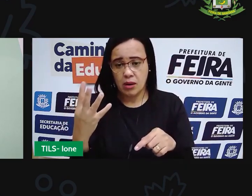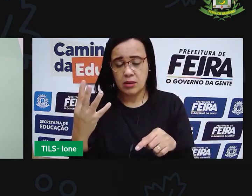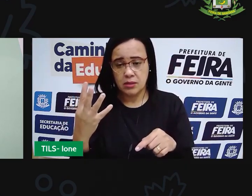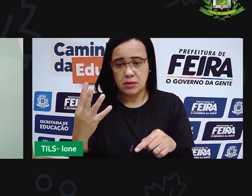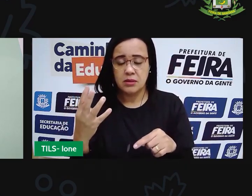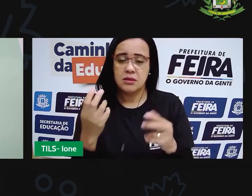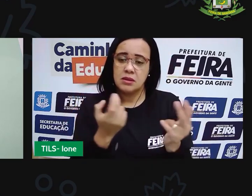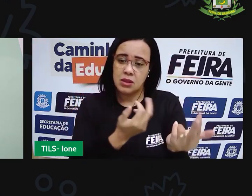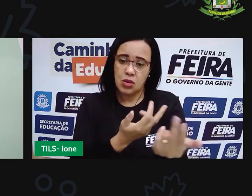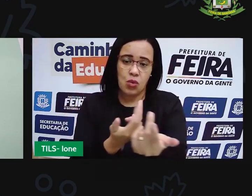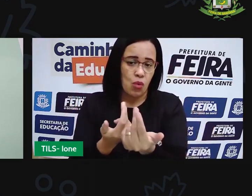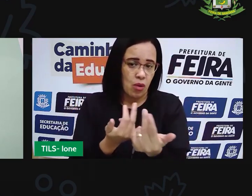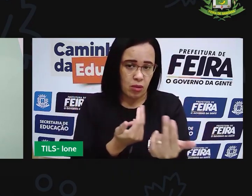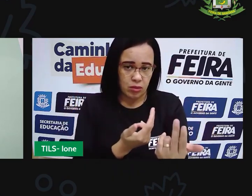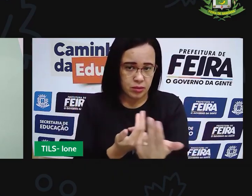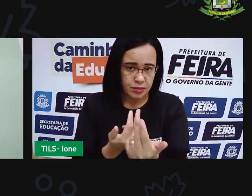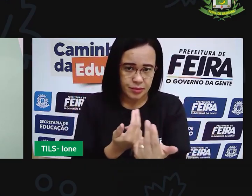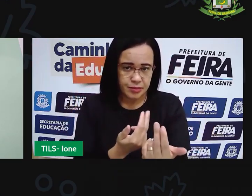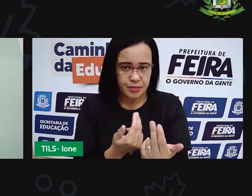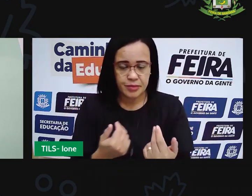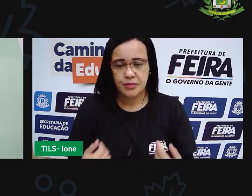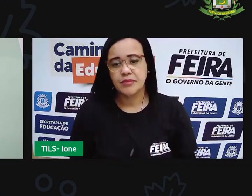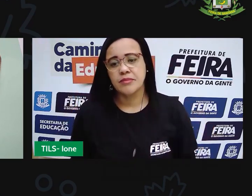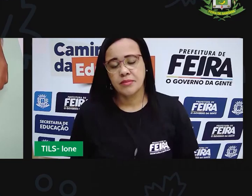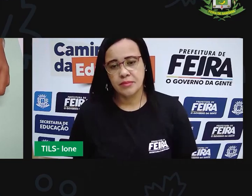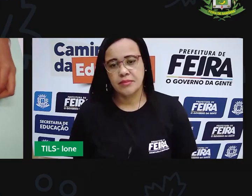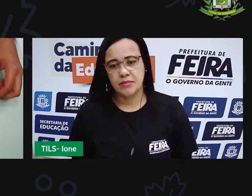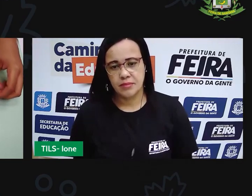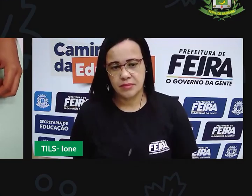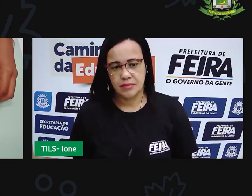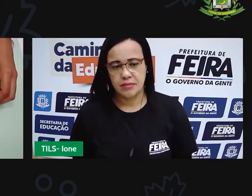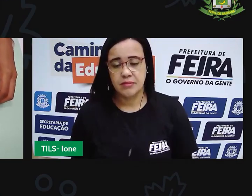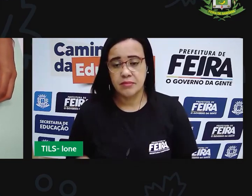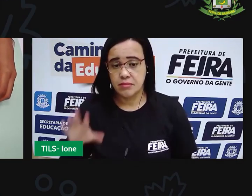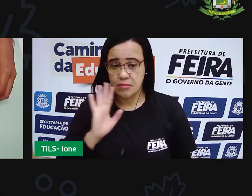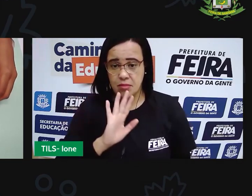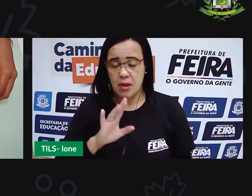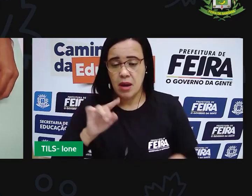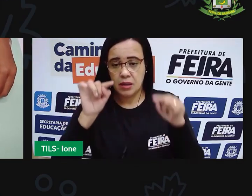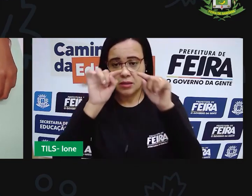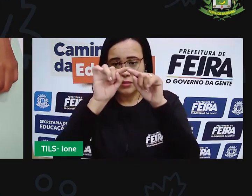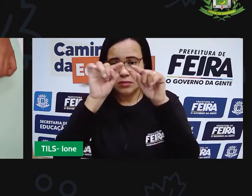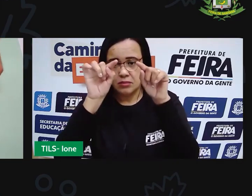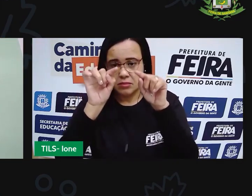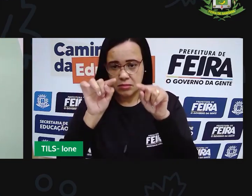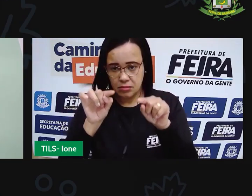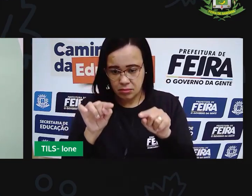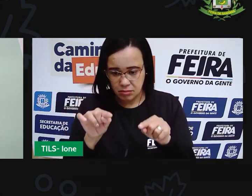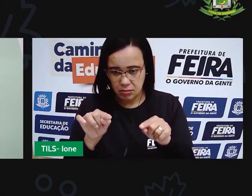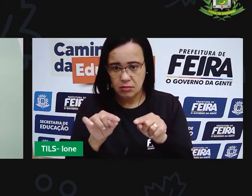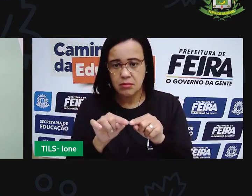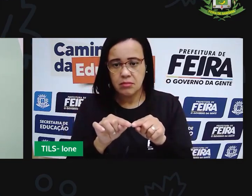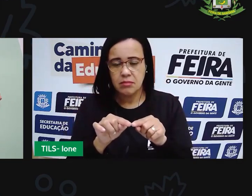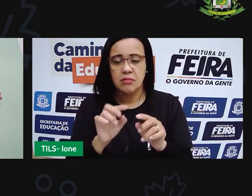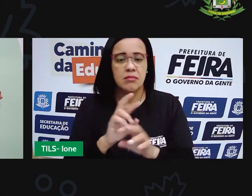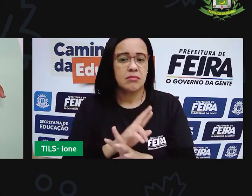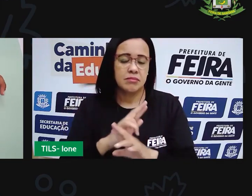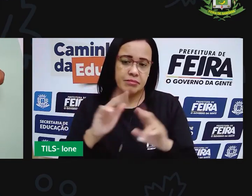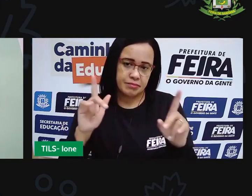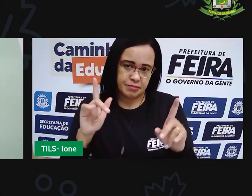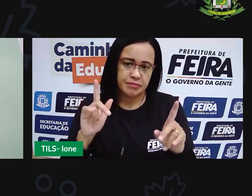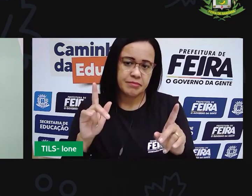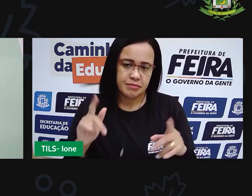a lateral do retângulo é maior do que a do quadrado. No quadrado, a